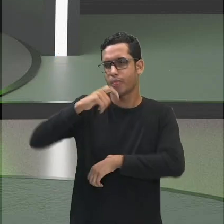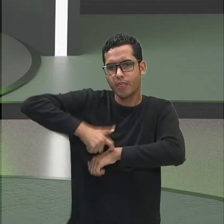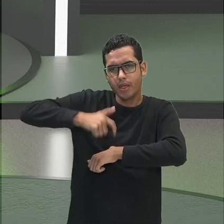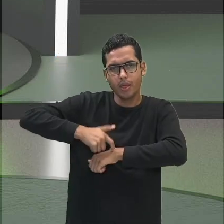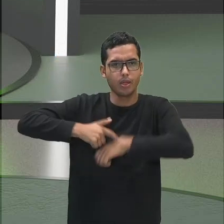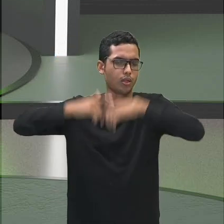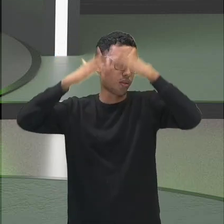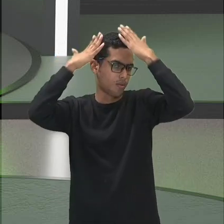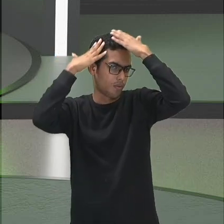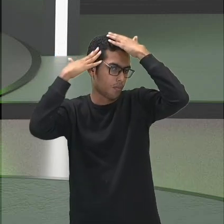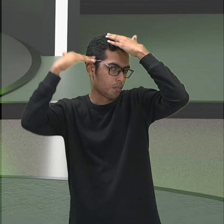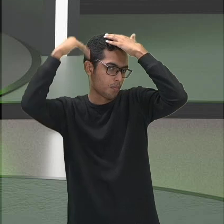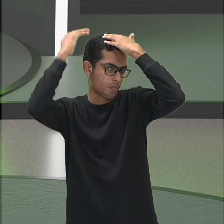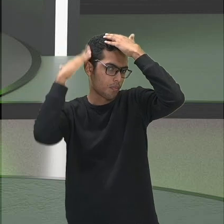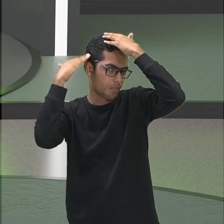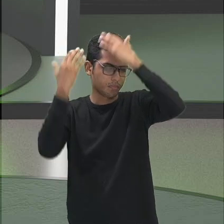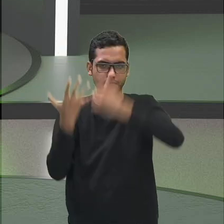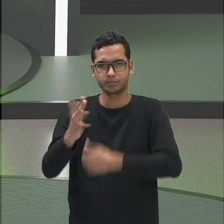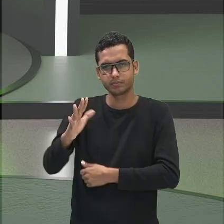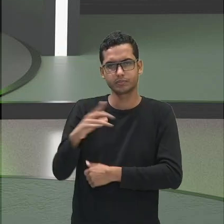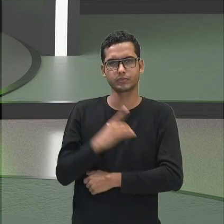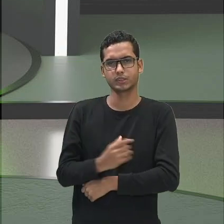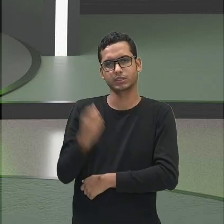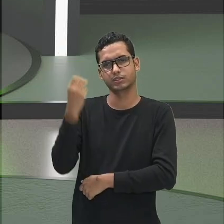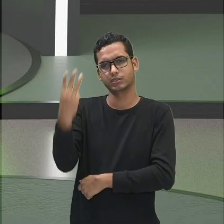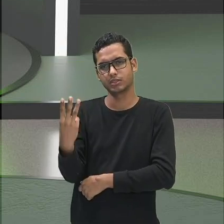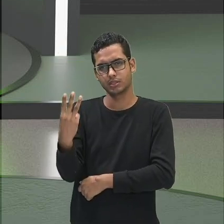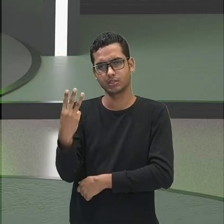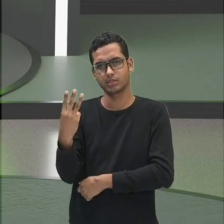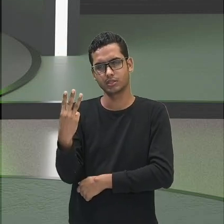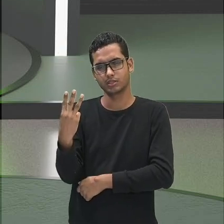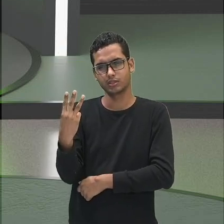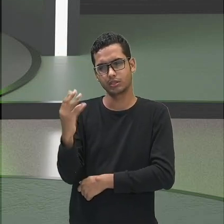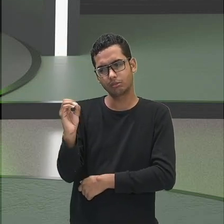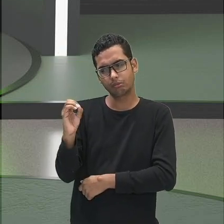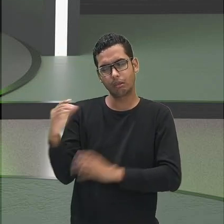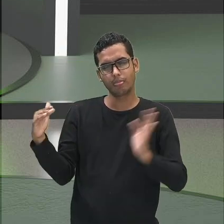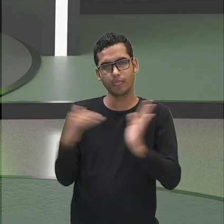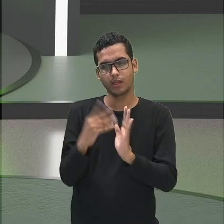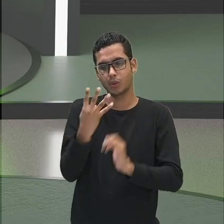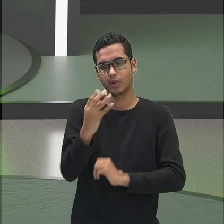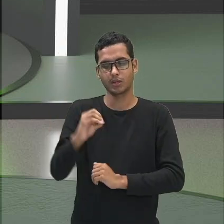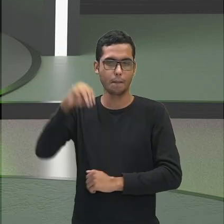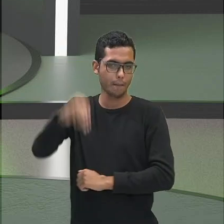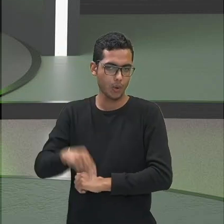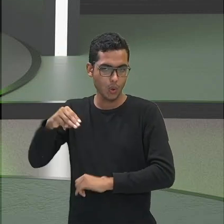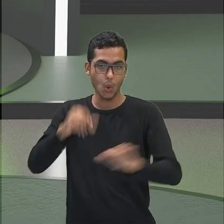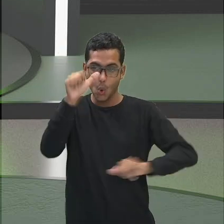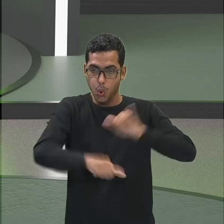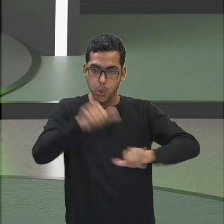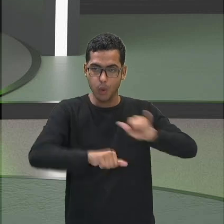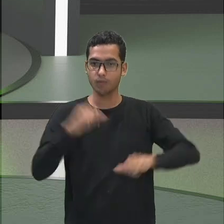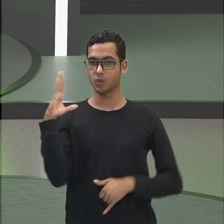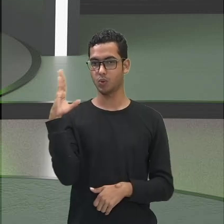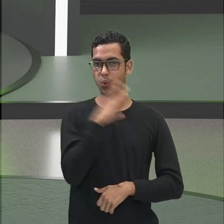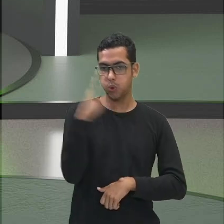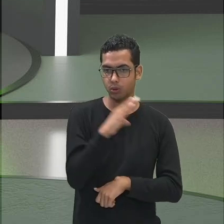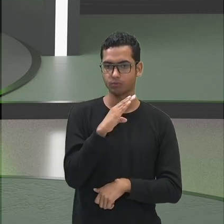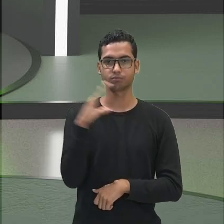cabelo é entre 30 a 40 minutos. Então, é uma reação muito rápida,